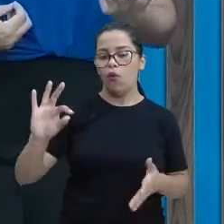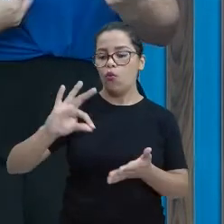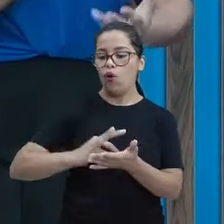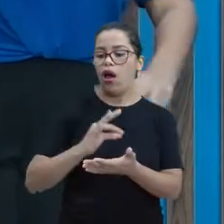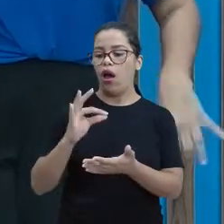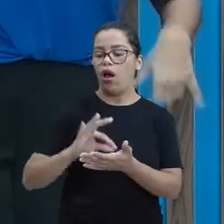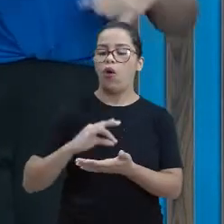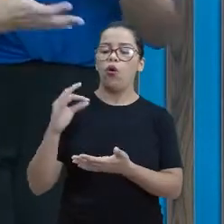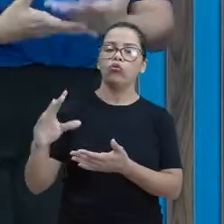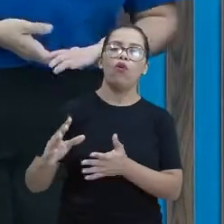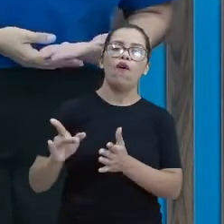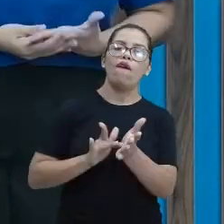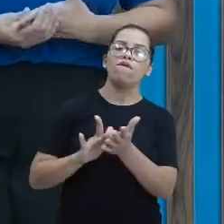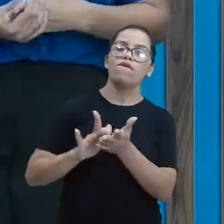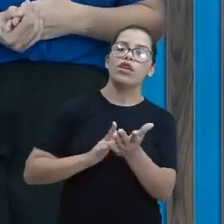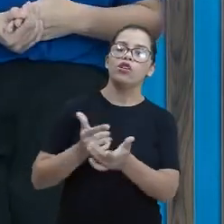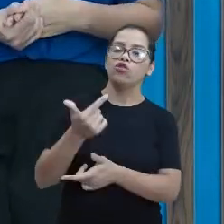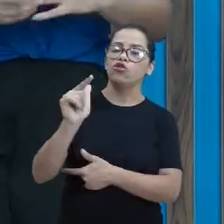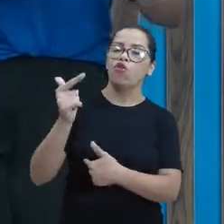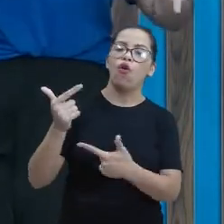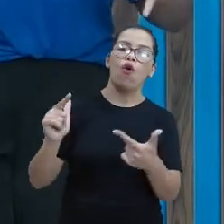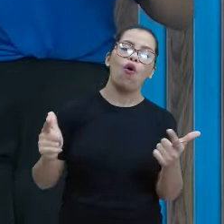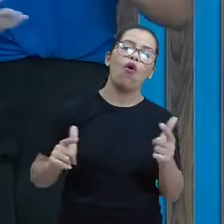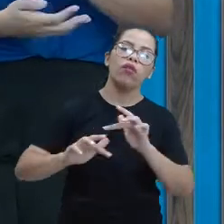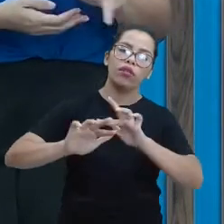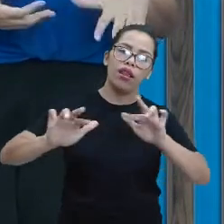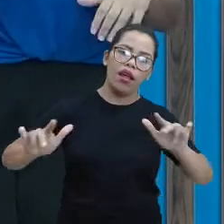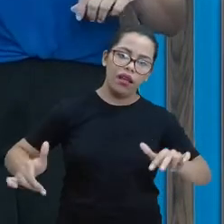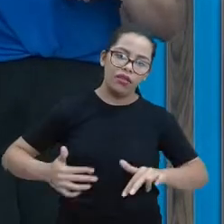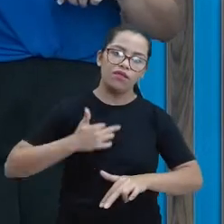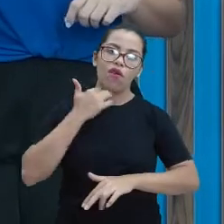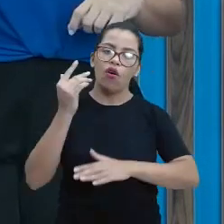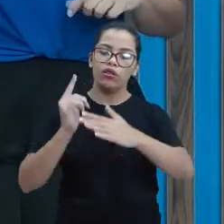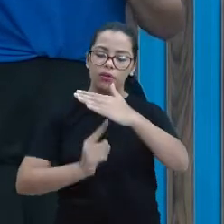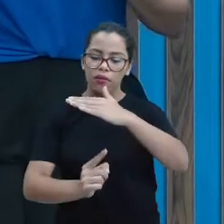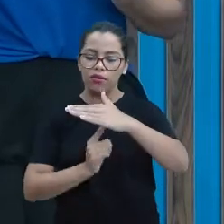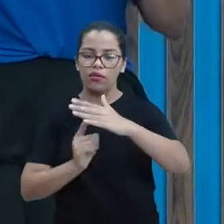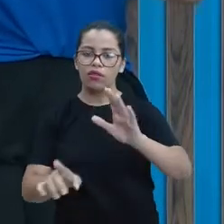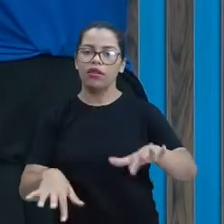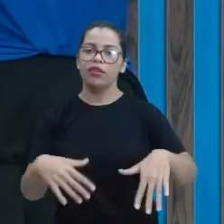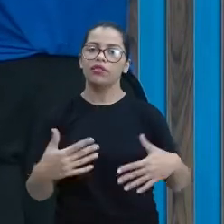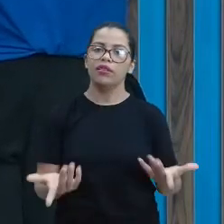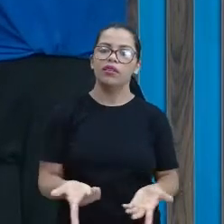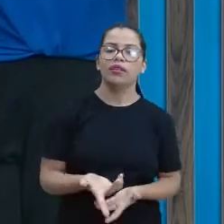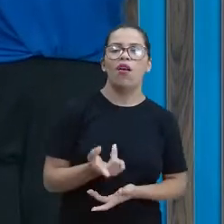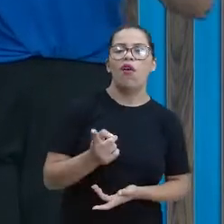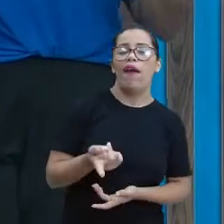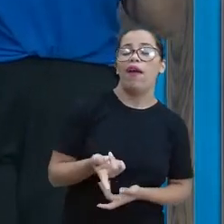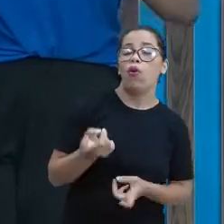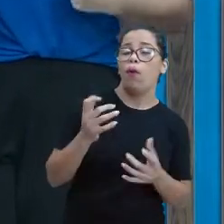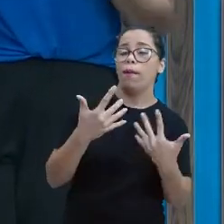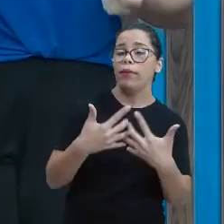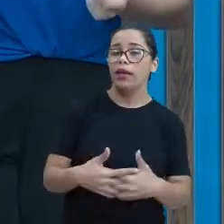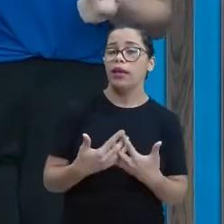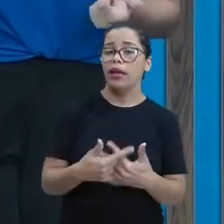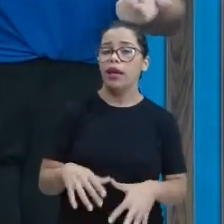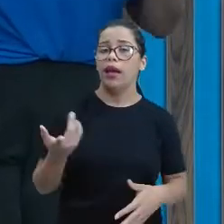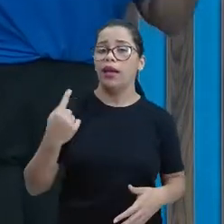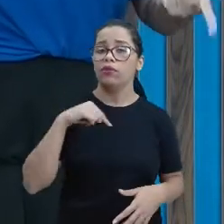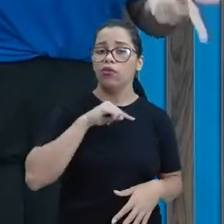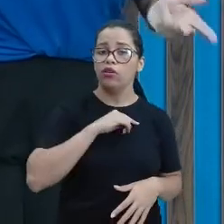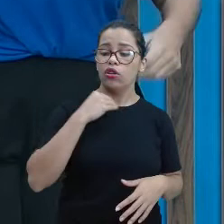uma outra voz e outras vozes, né? Que se misturam ali. Então, é inclusive arriscado a gente imputar ao autor algumas